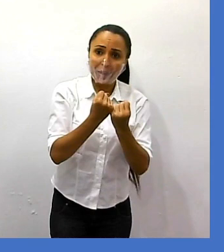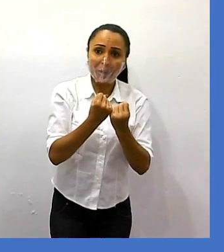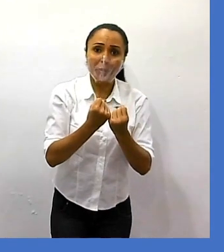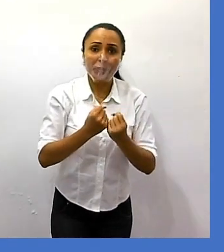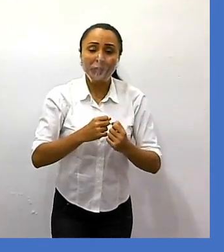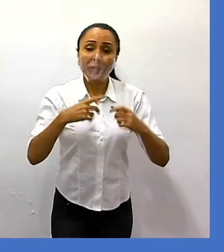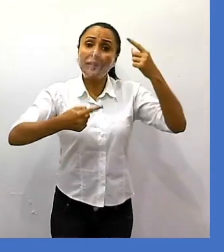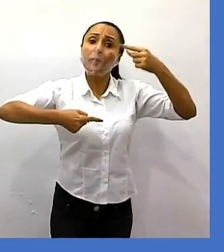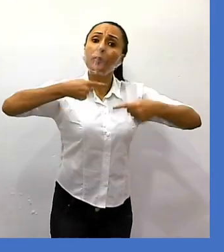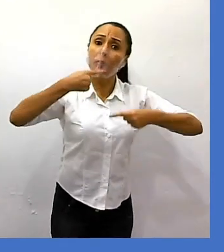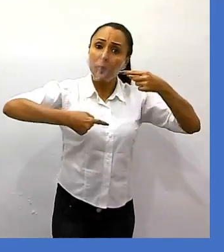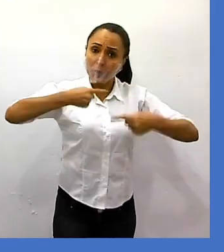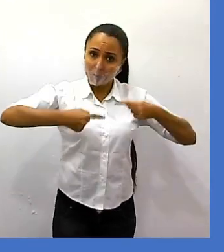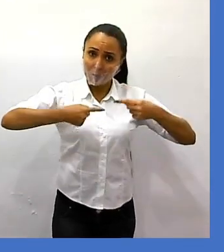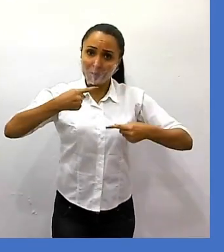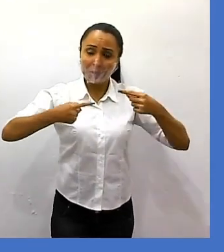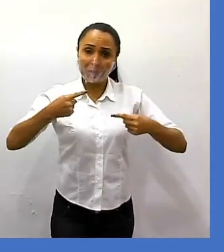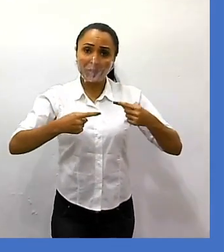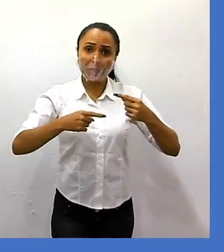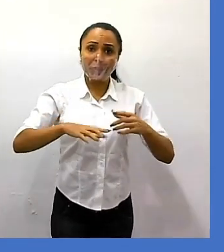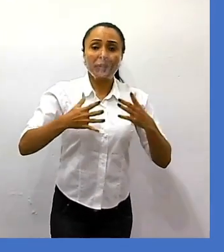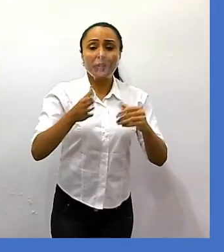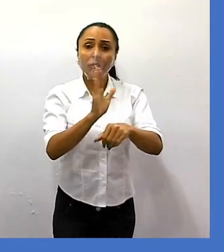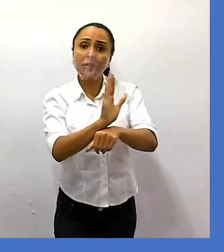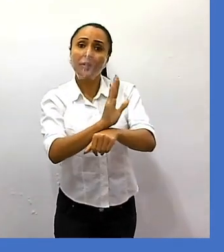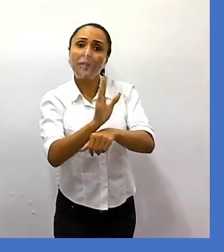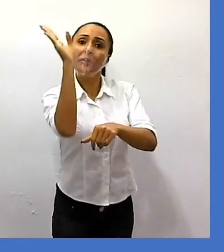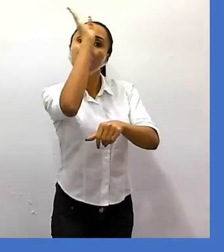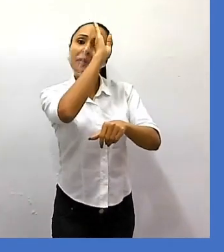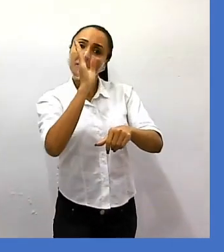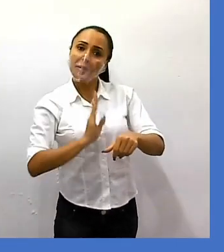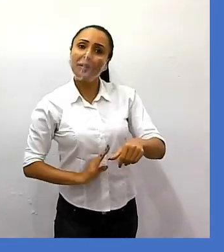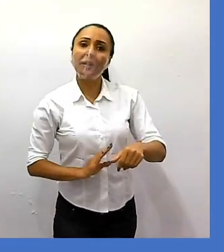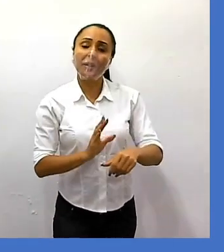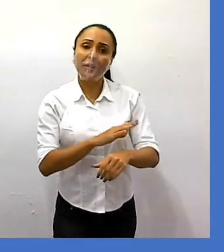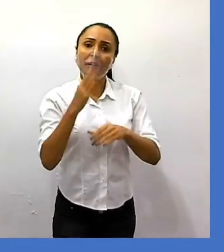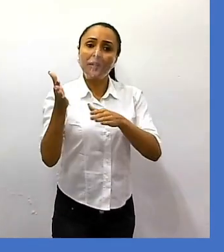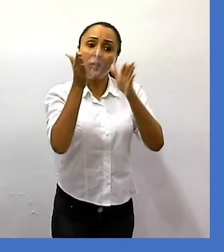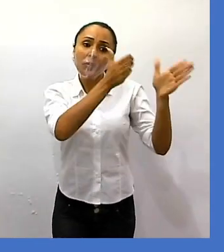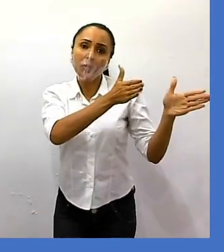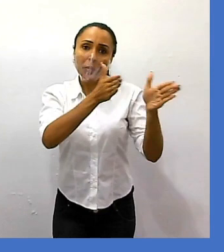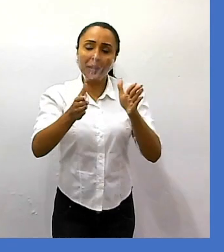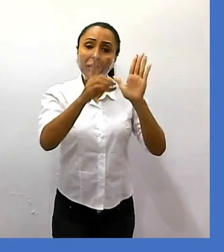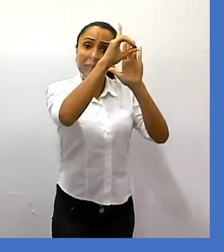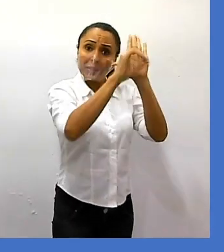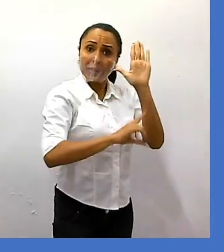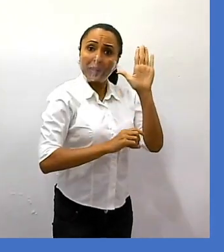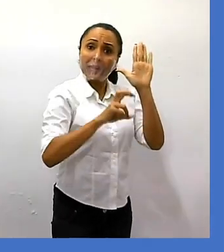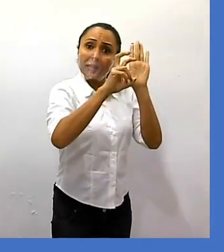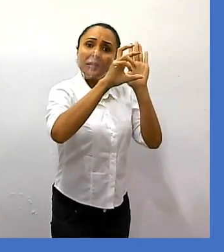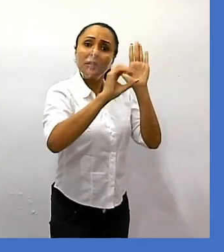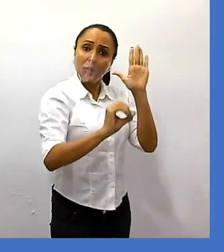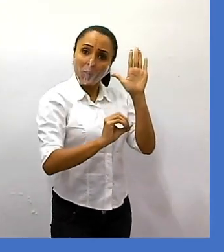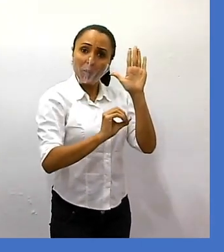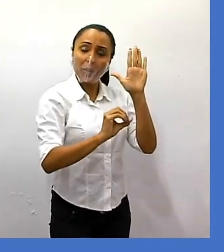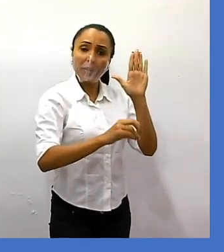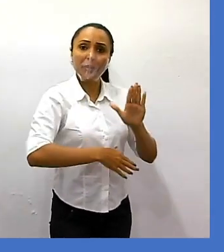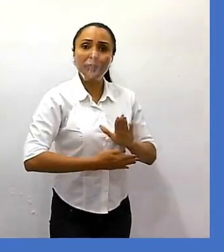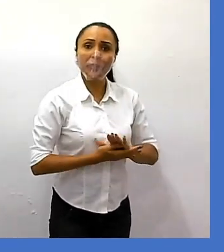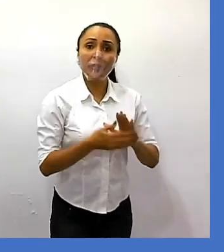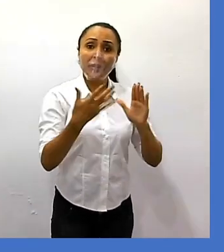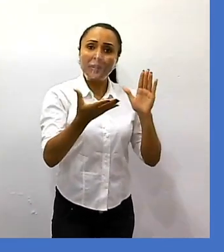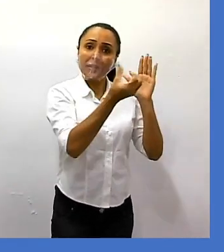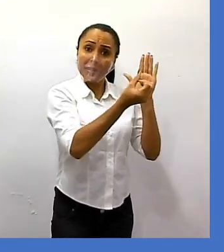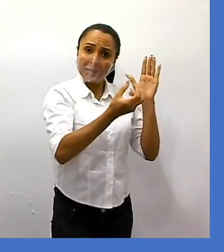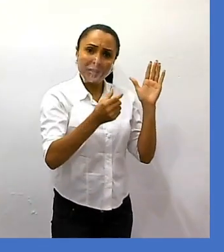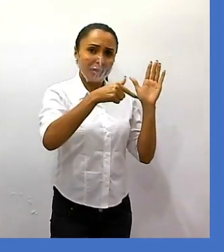caráter político das produções cinematográficas brasileiras desse momento, da década de 50, da década de